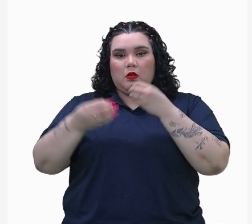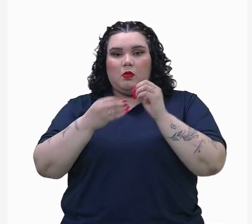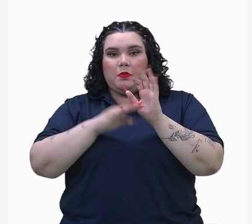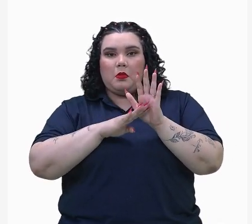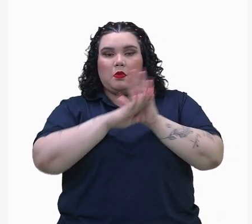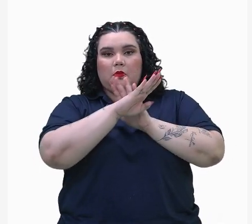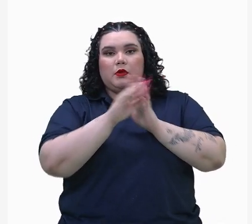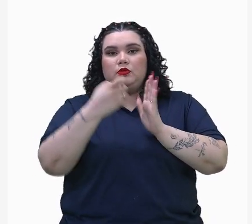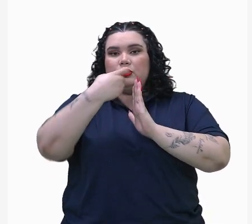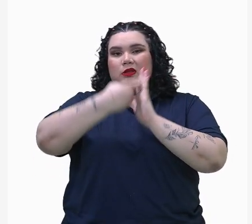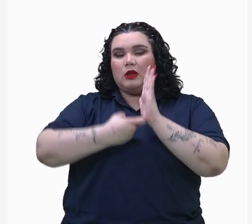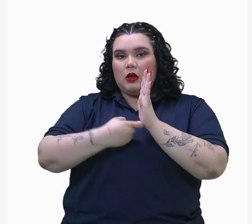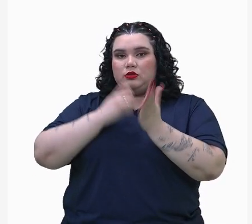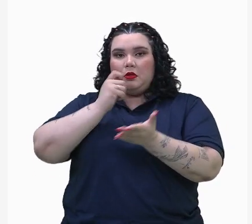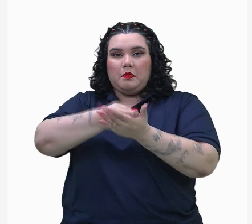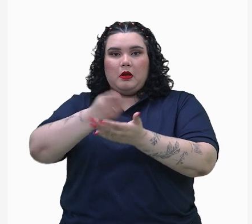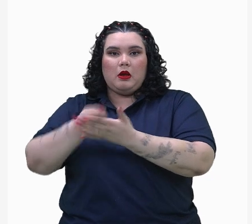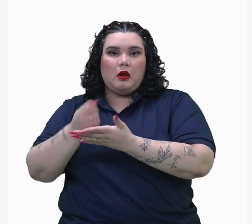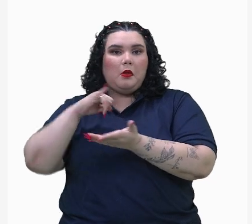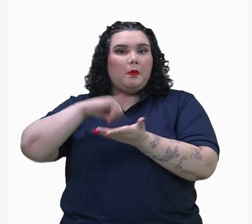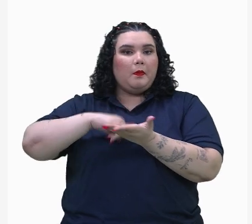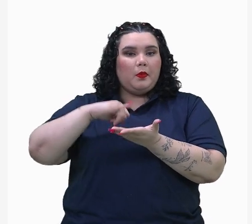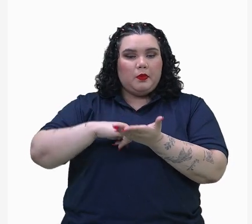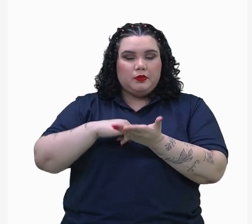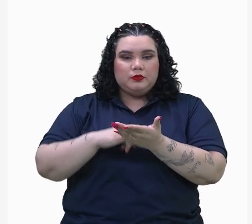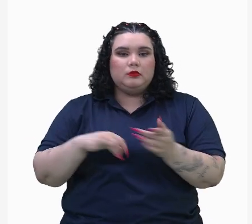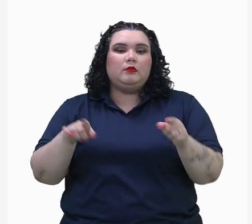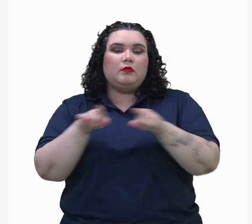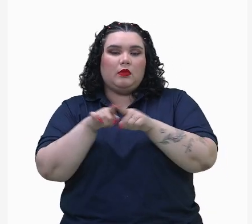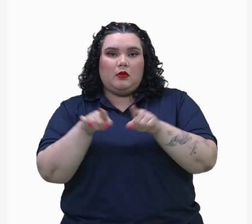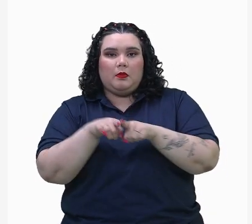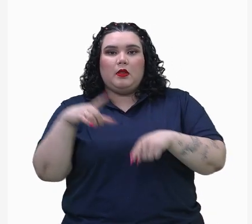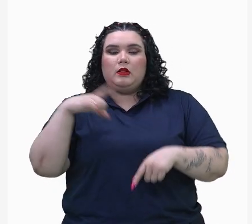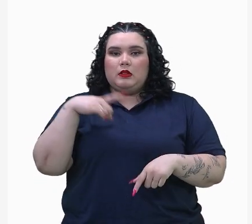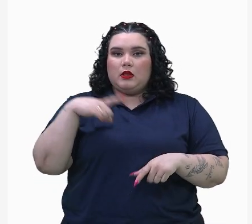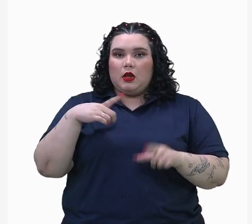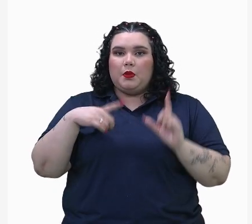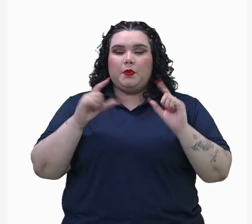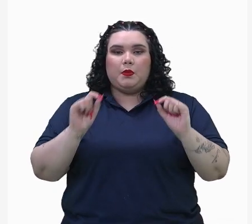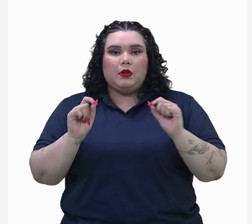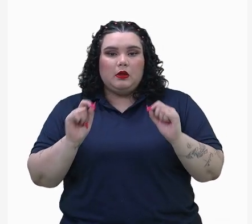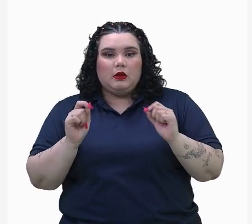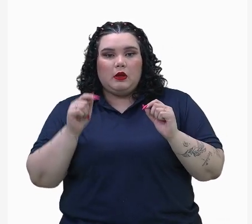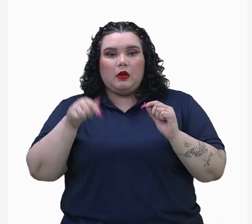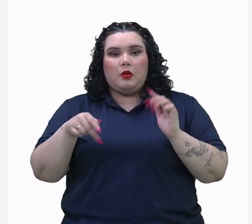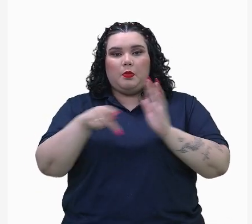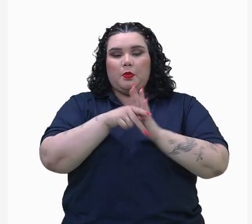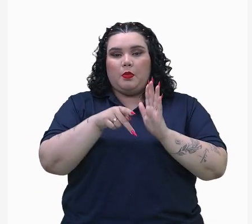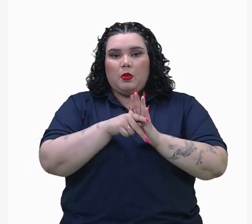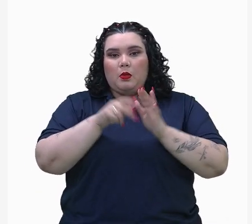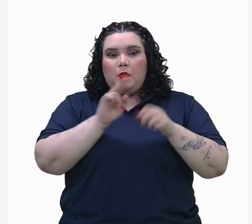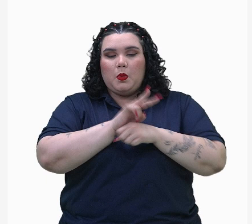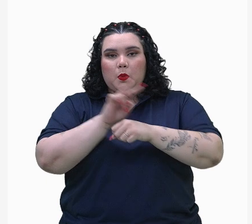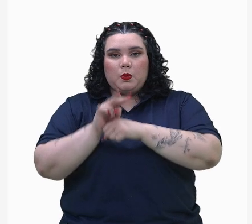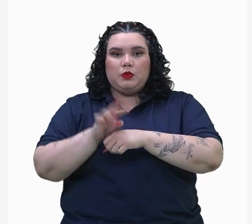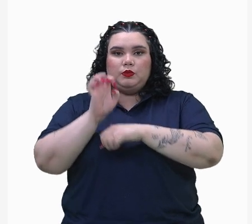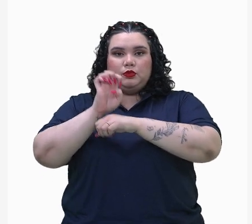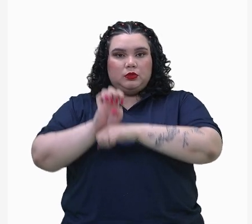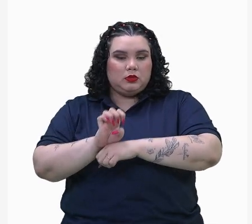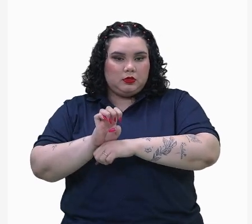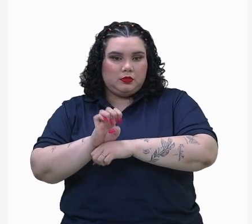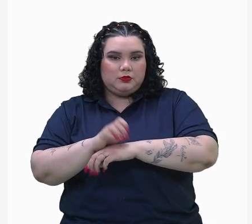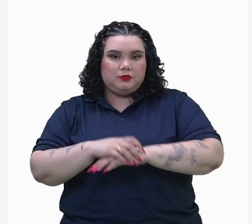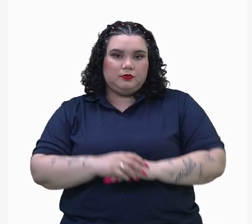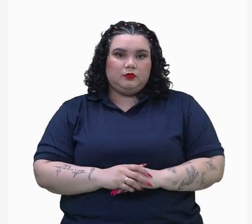tarifas alfandegárias, e isso aqui também esbarra muito ali com as medidas de monopólio de proteção do Estado,